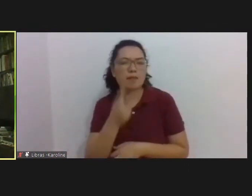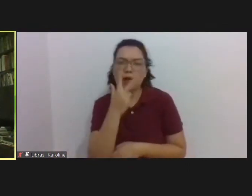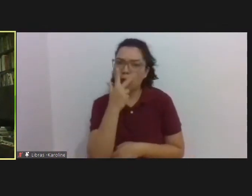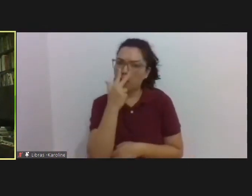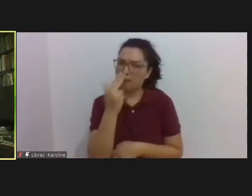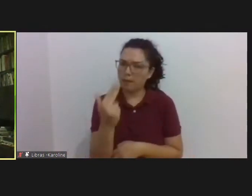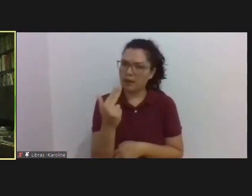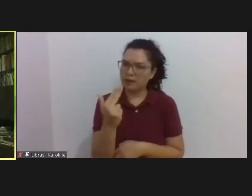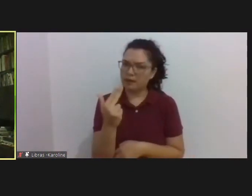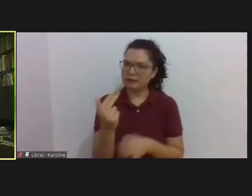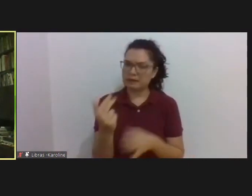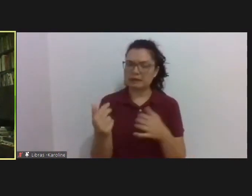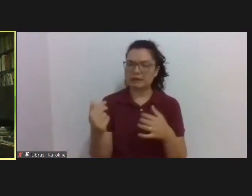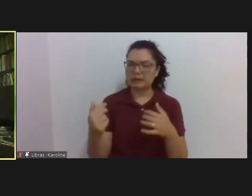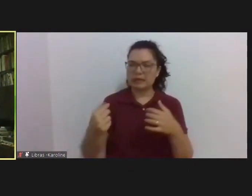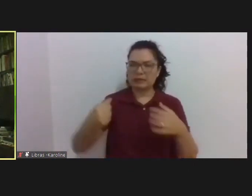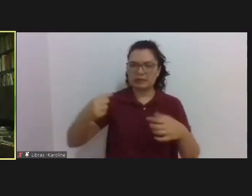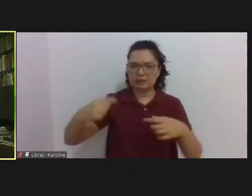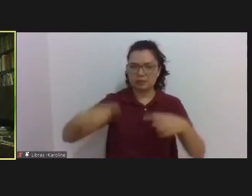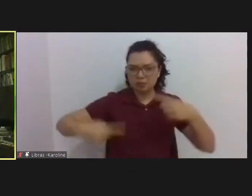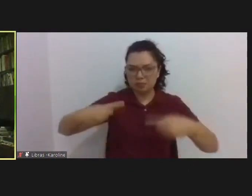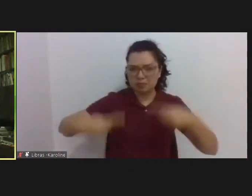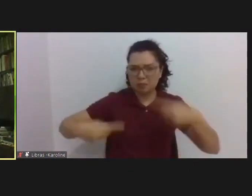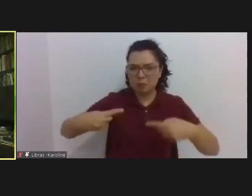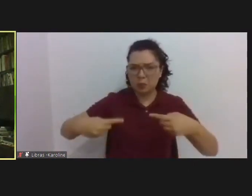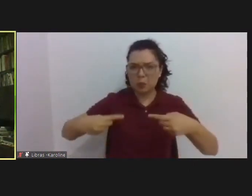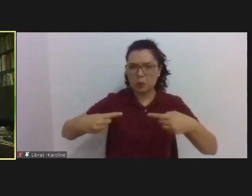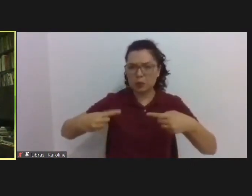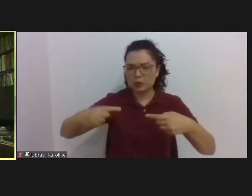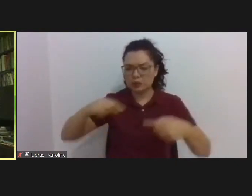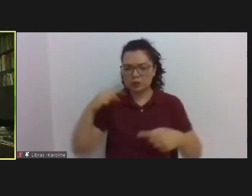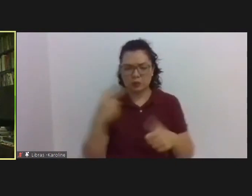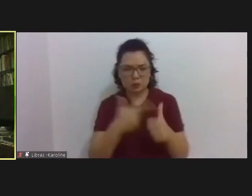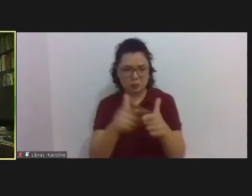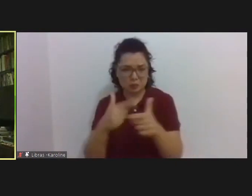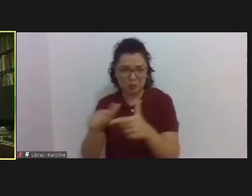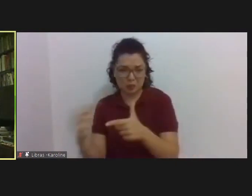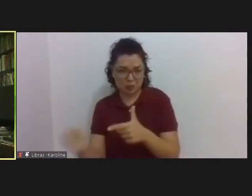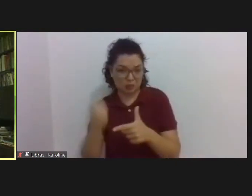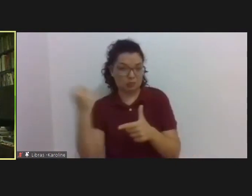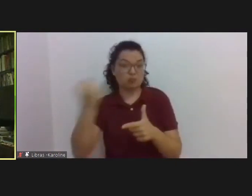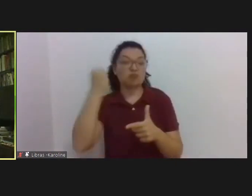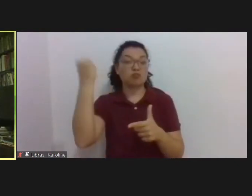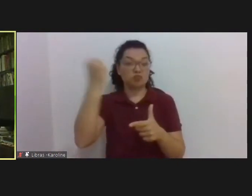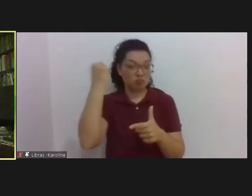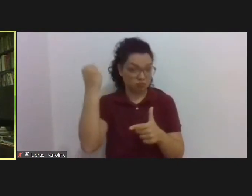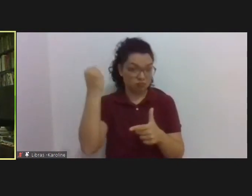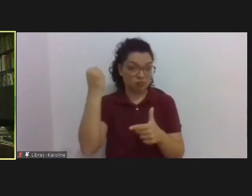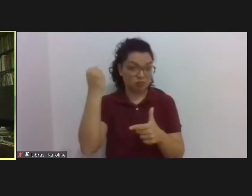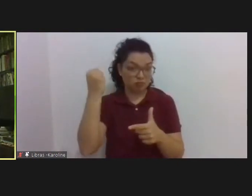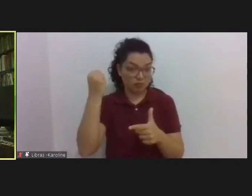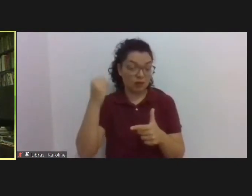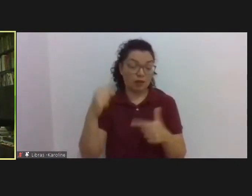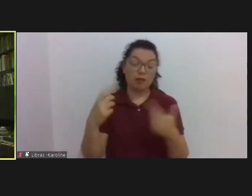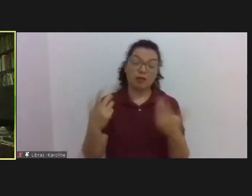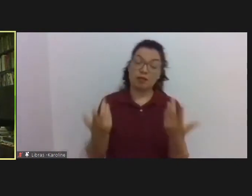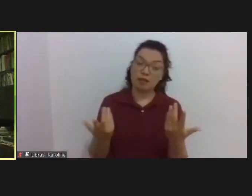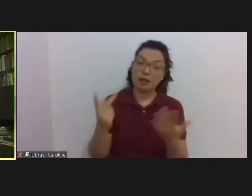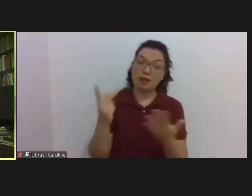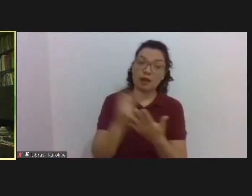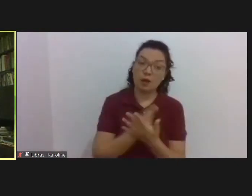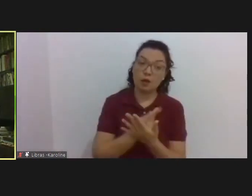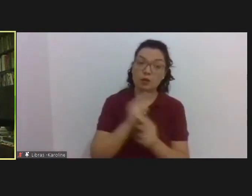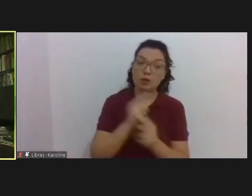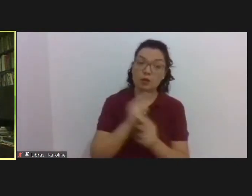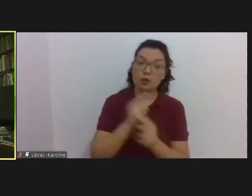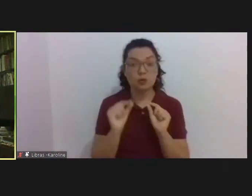política em que vivemos, as questões relacionadas com as discussões de uma identidade nacional tenham voltado a pontuar as